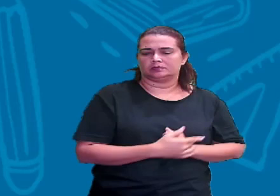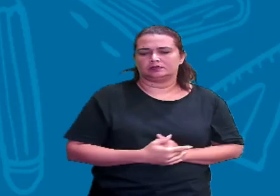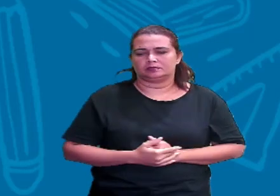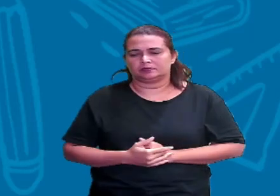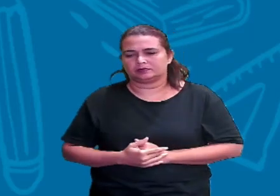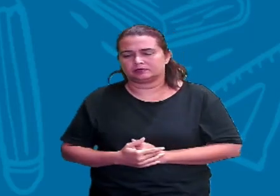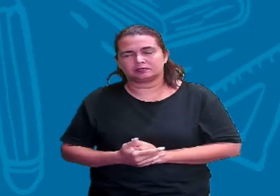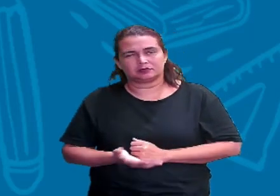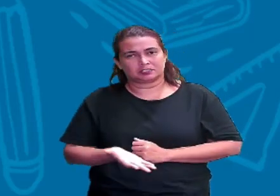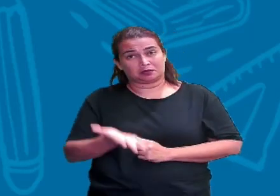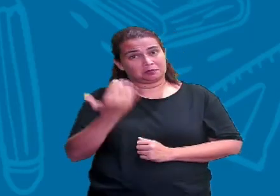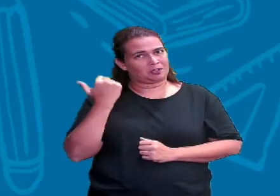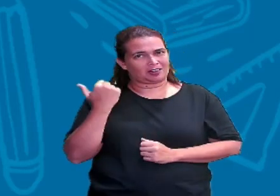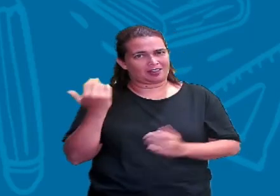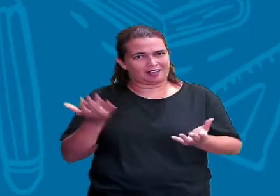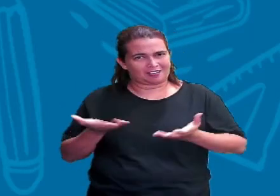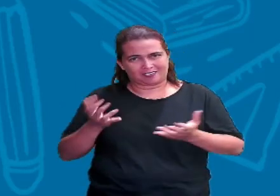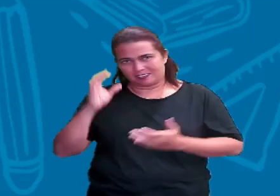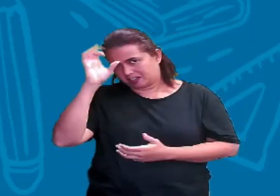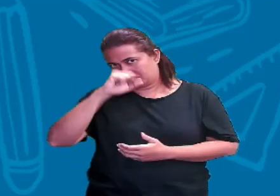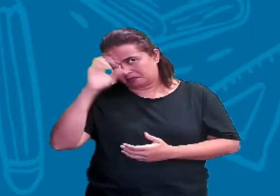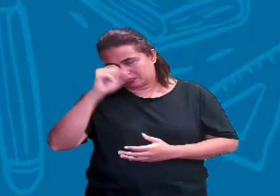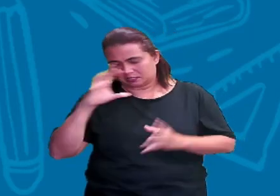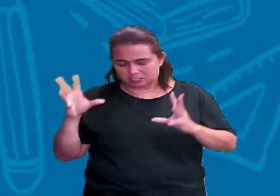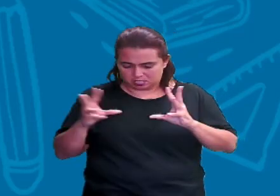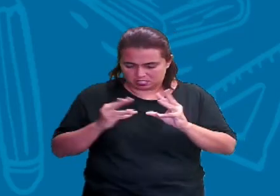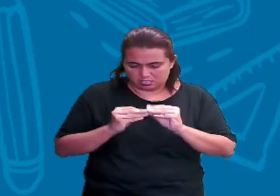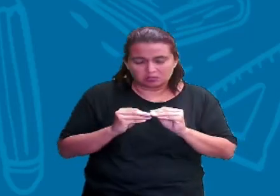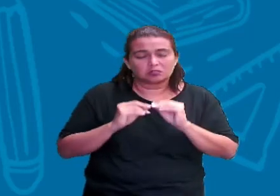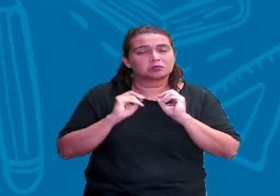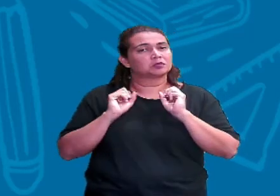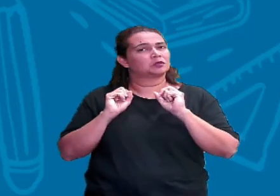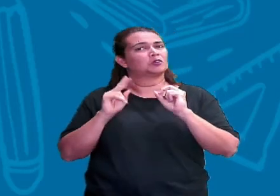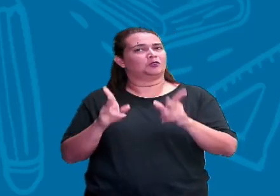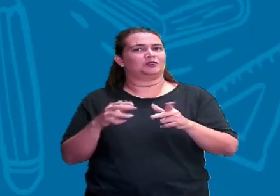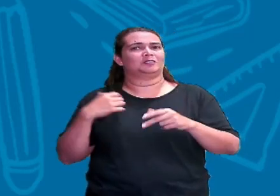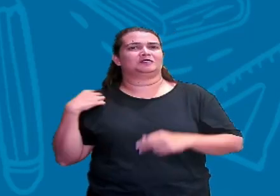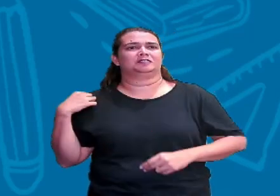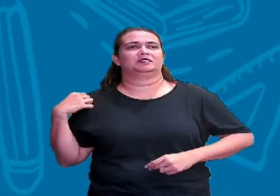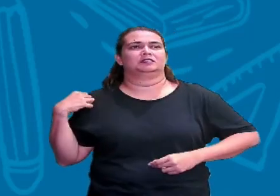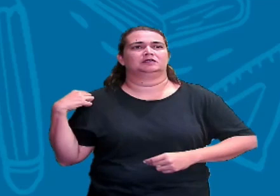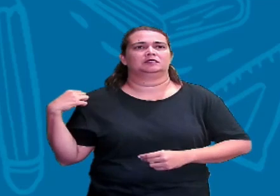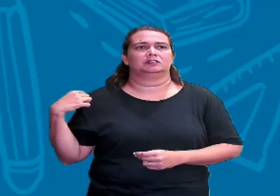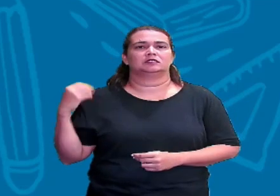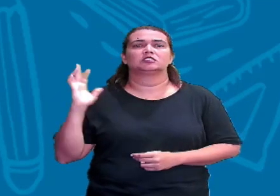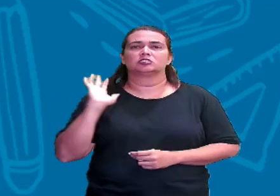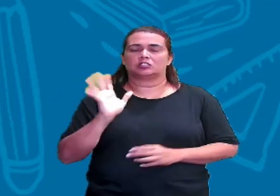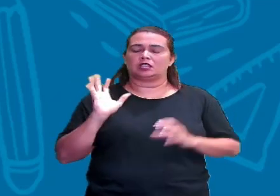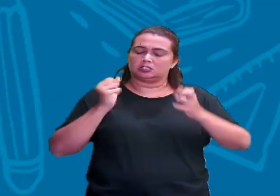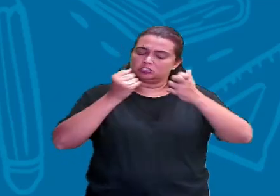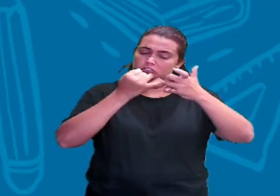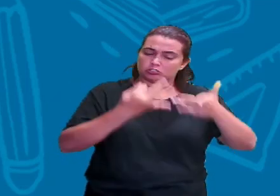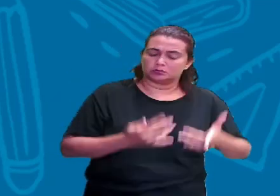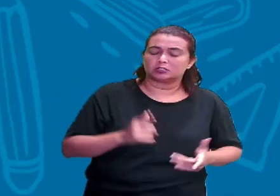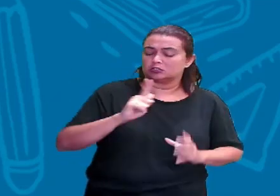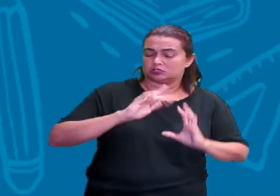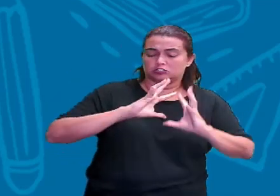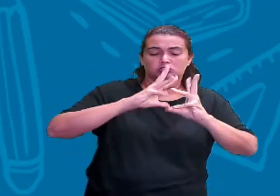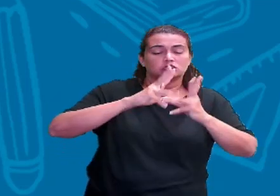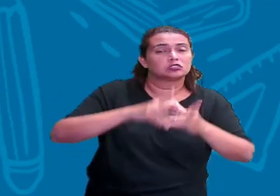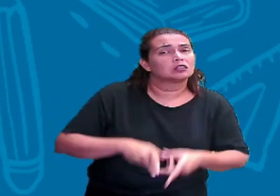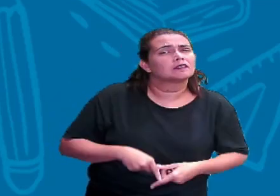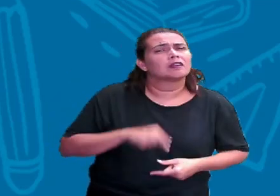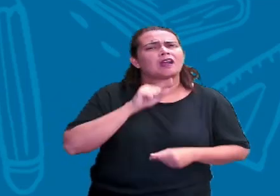E aí, bora para a aula, né? Porque é necessário. Agora a gente vai começar literalmente a aula. A gente viu o que era geografia, o que é que a